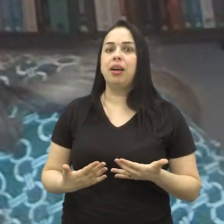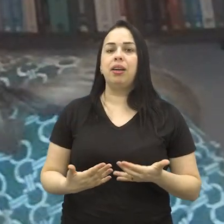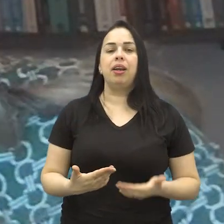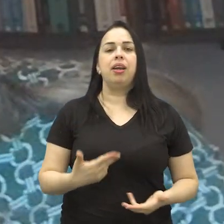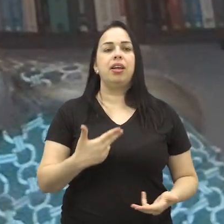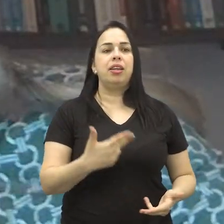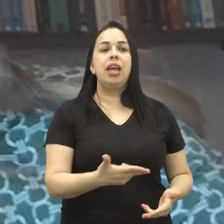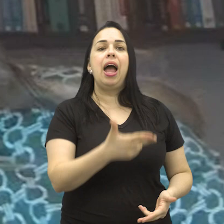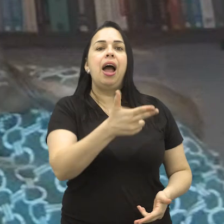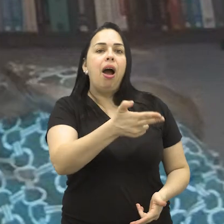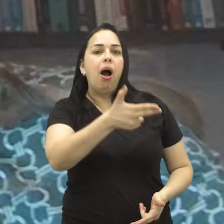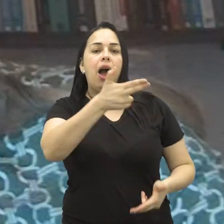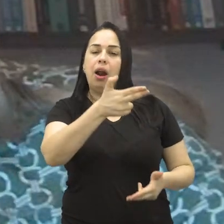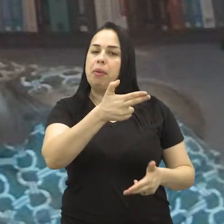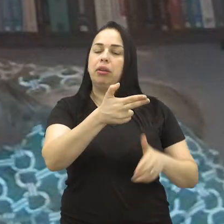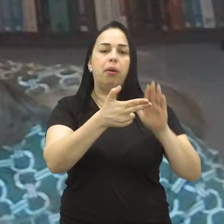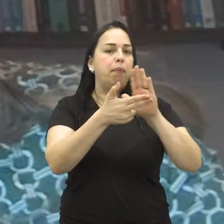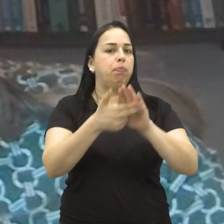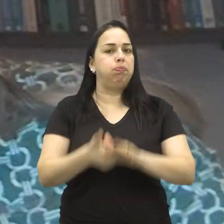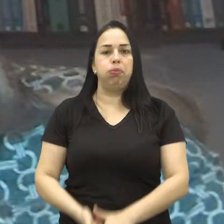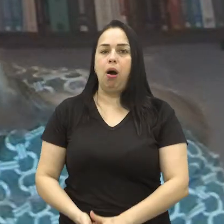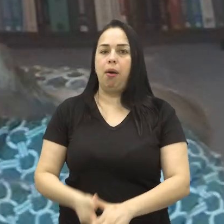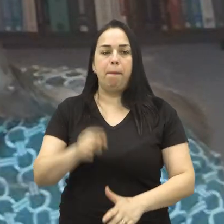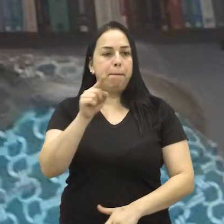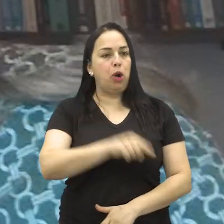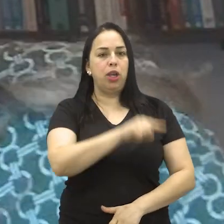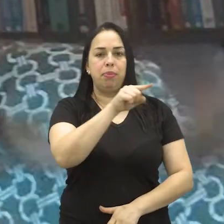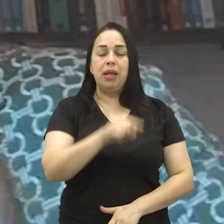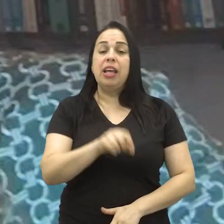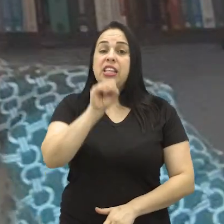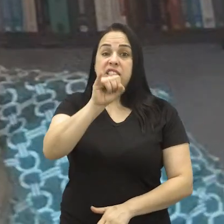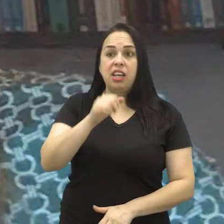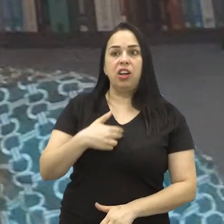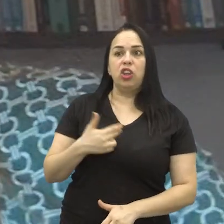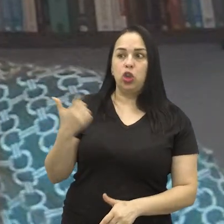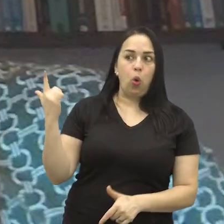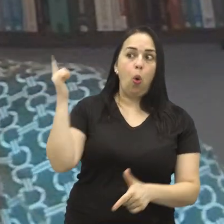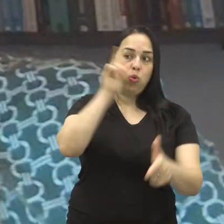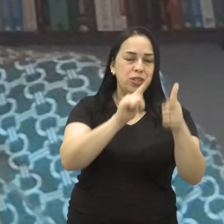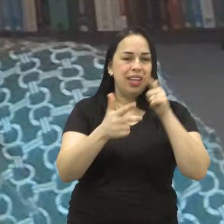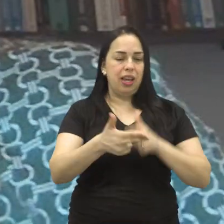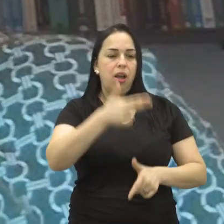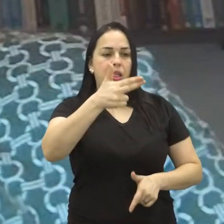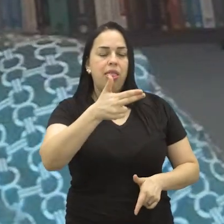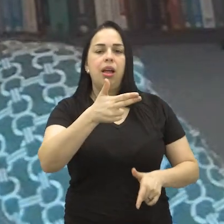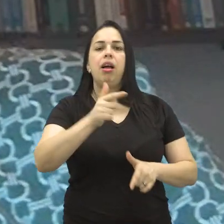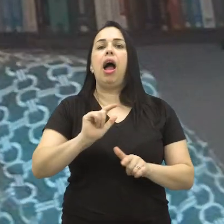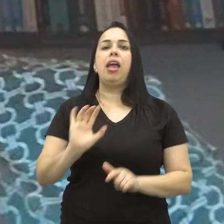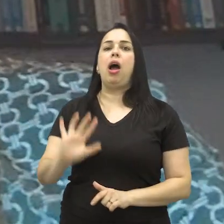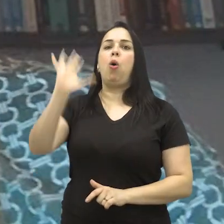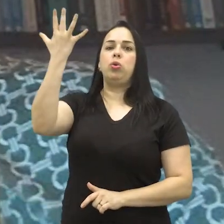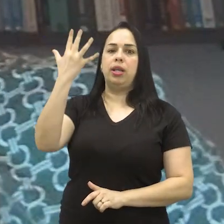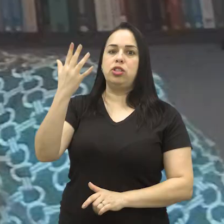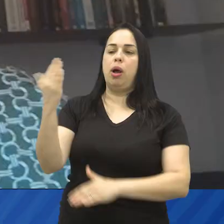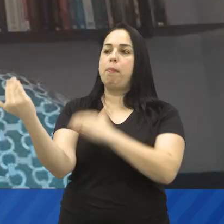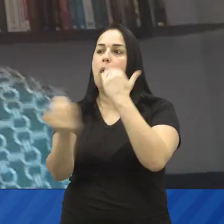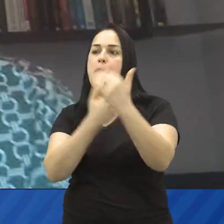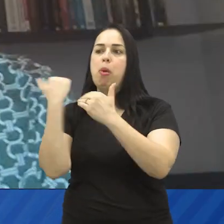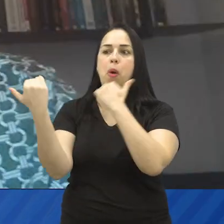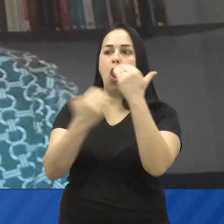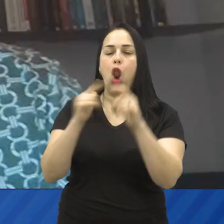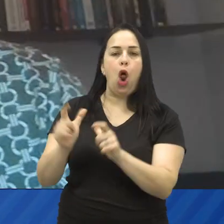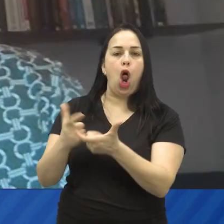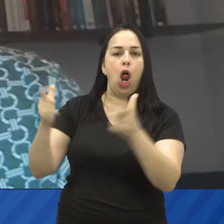acesso às armas de fogo. Segundo ela, quando esse acesso é facilitado, a mortalidade tende a aumentar.